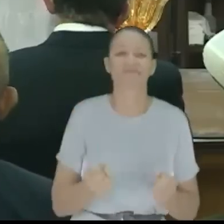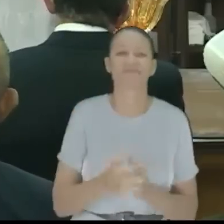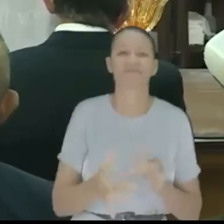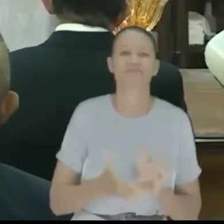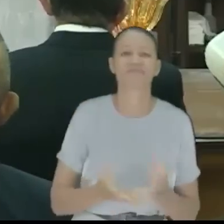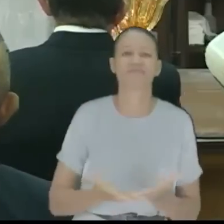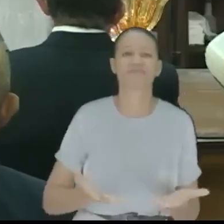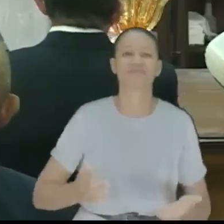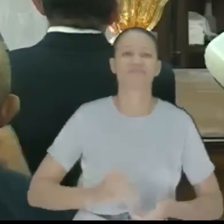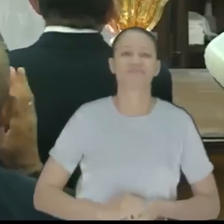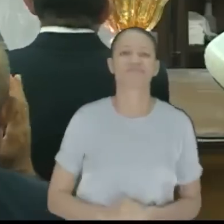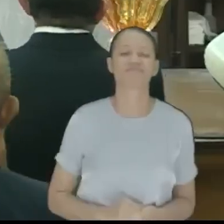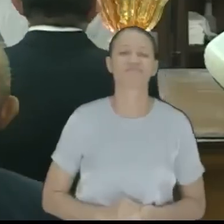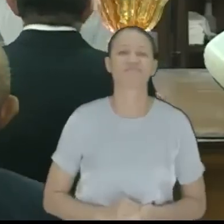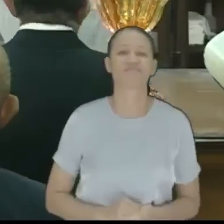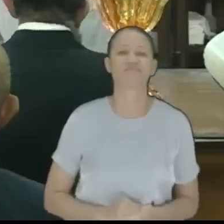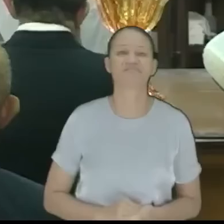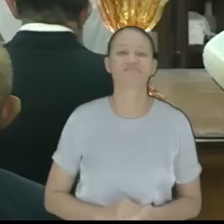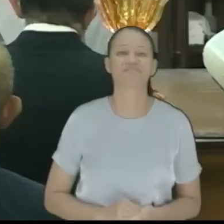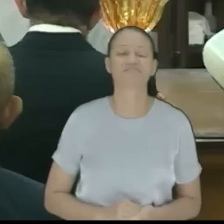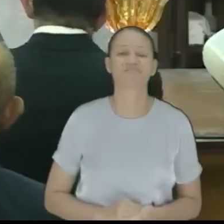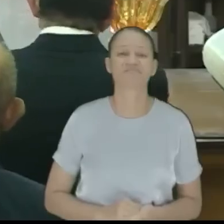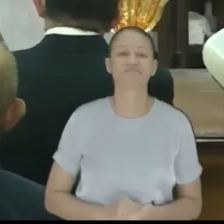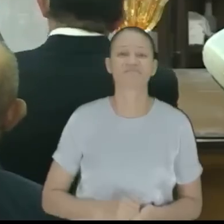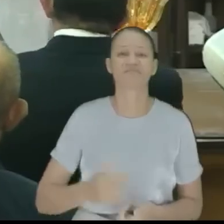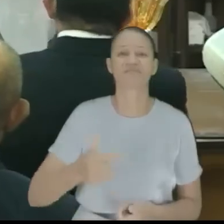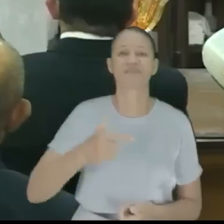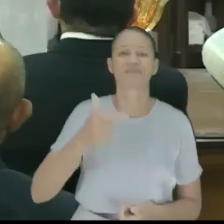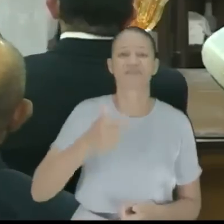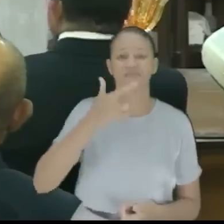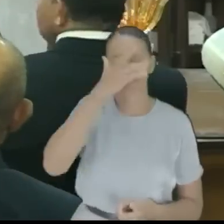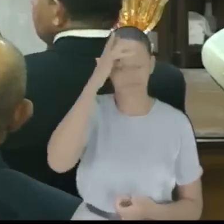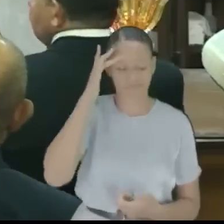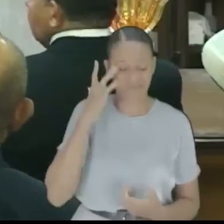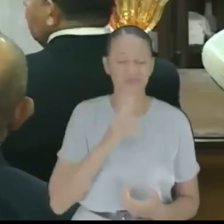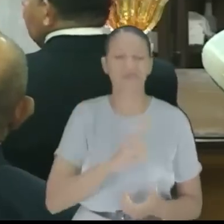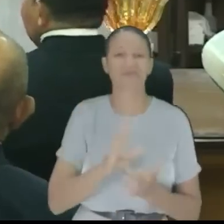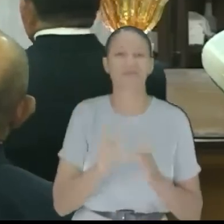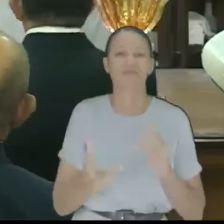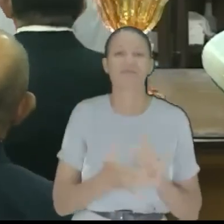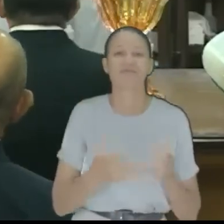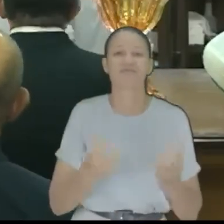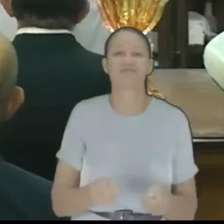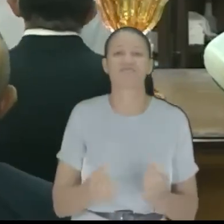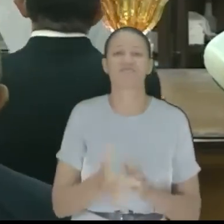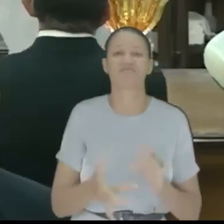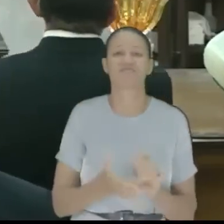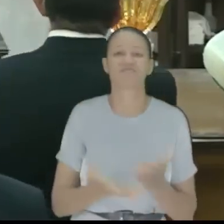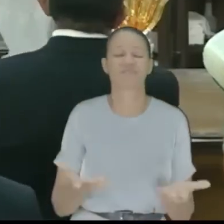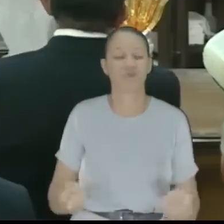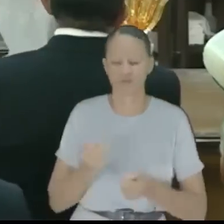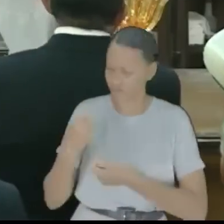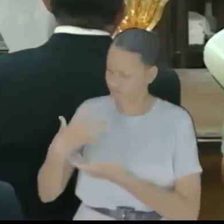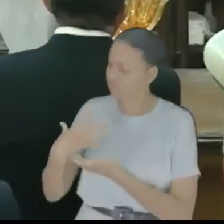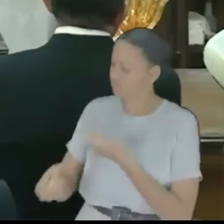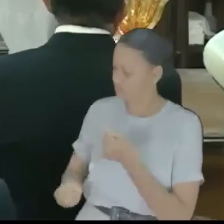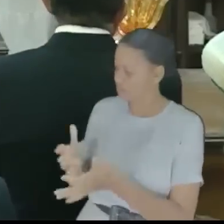nome de Jesus. Onde está a segunda pessoa em nome de Jesus? Levante a sua mão e diga: pastor,